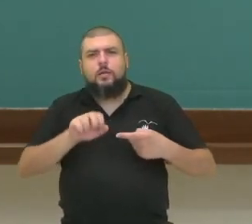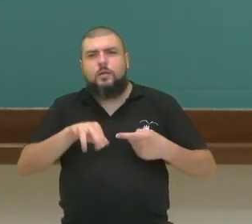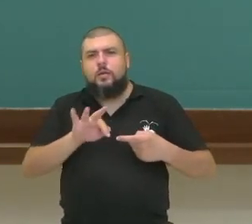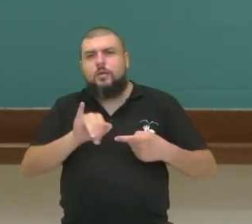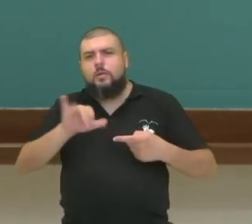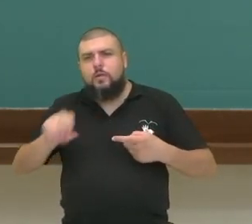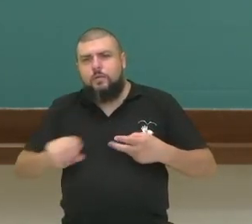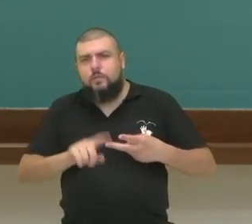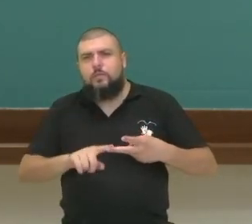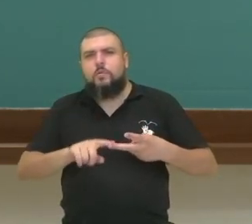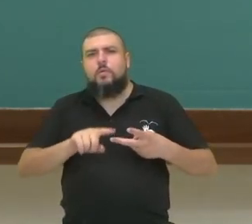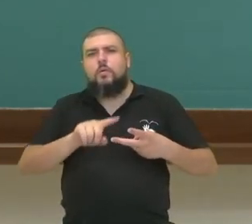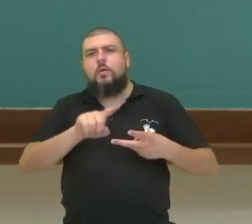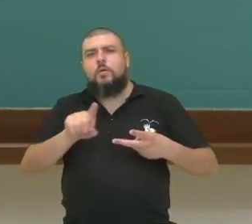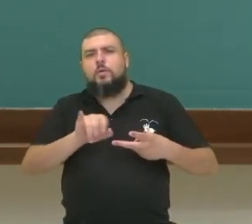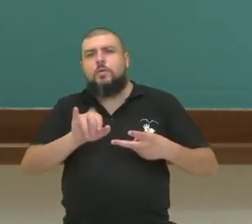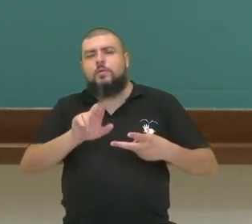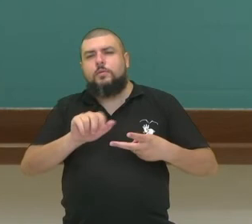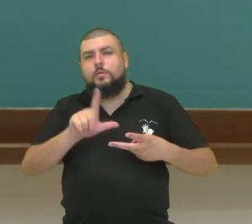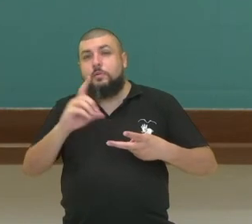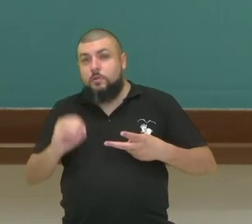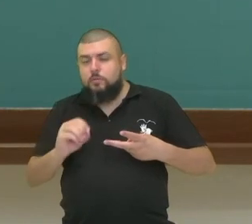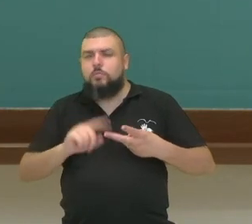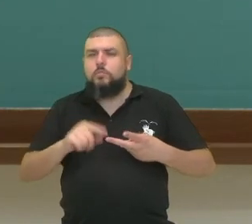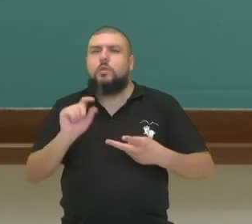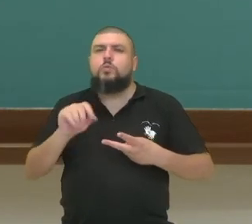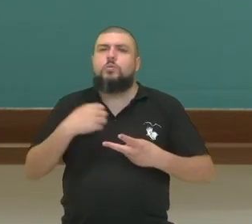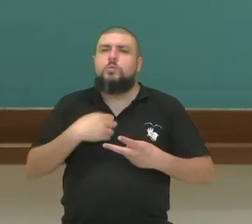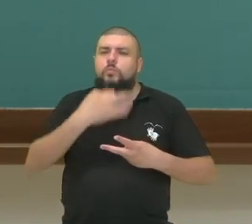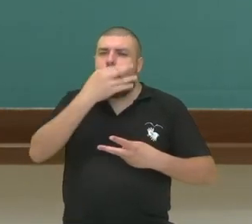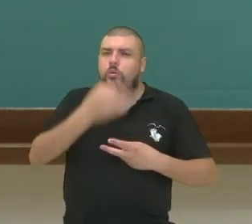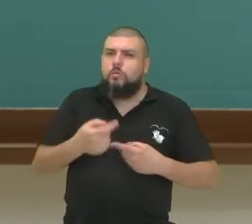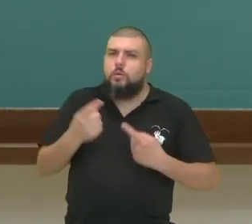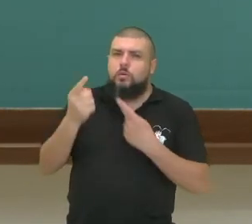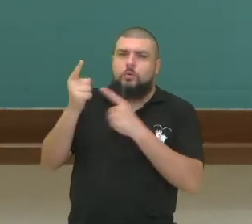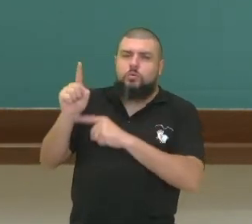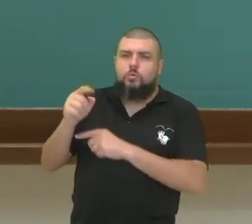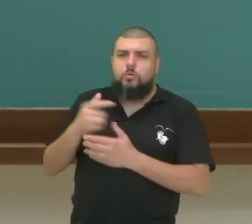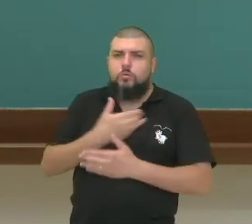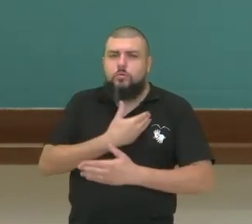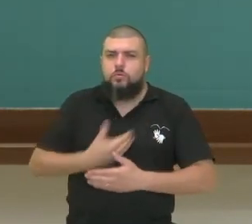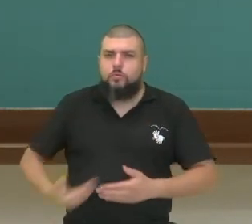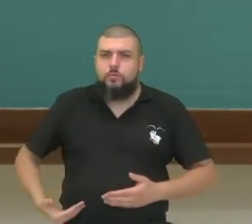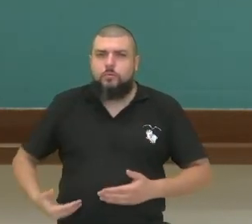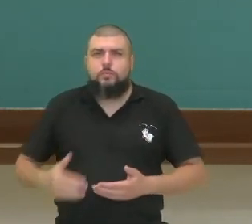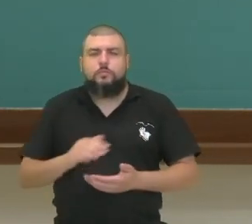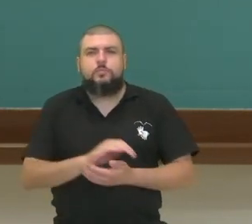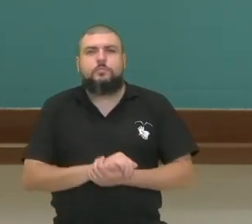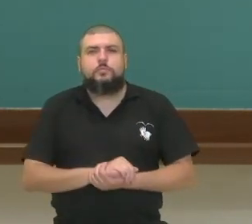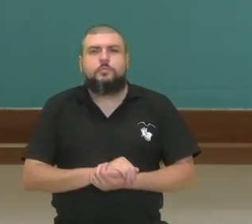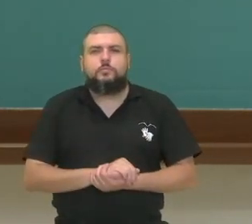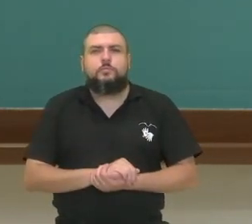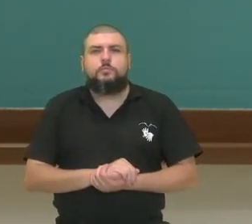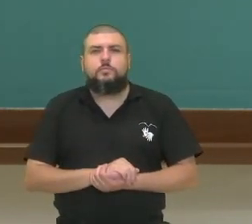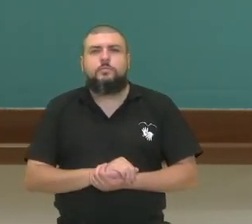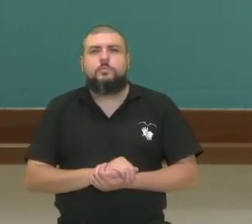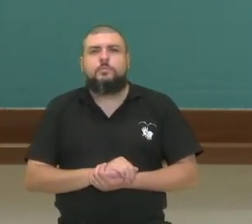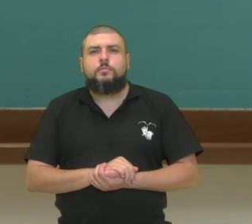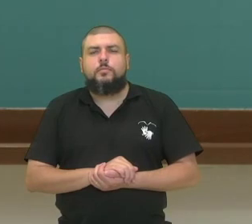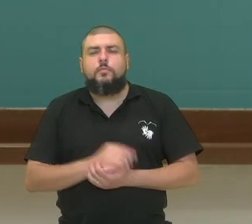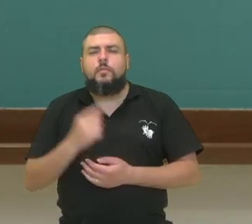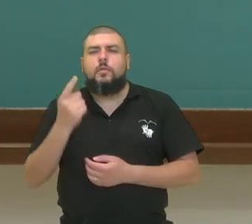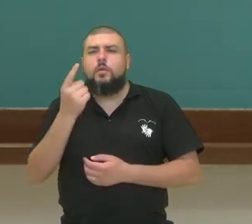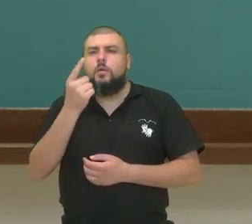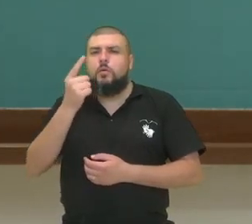Zeraldo, para a crítica, para demonstrar crítica ao governo militar. Então, vamos para a última atividade